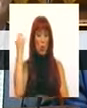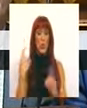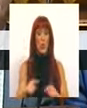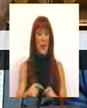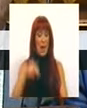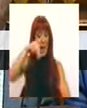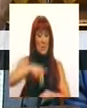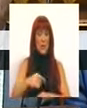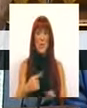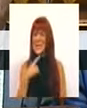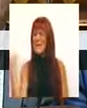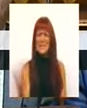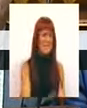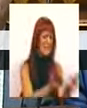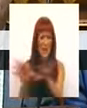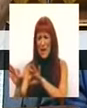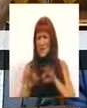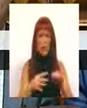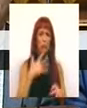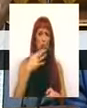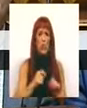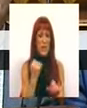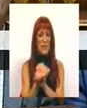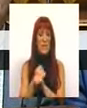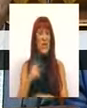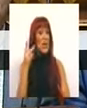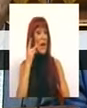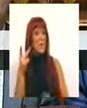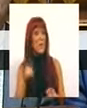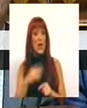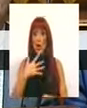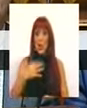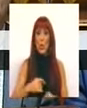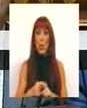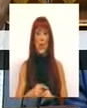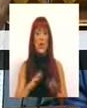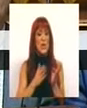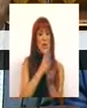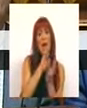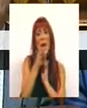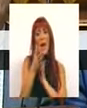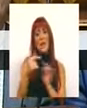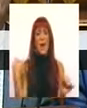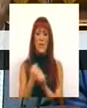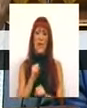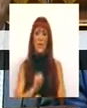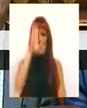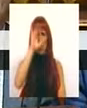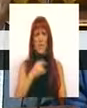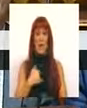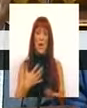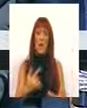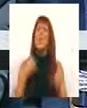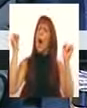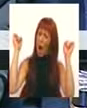estar presente universalmente em todas as atividades da vida e em todas as dimensões da atividade do governo. Eu não podia